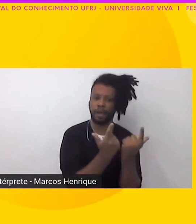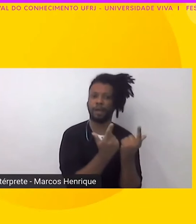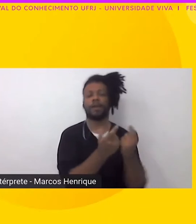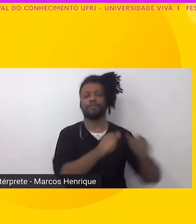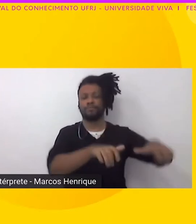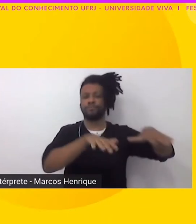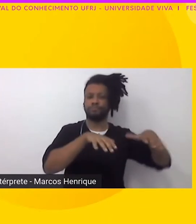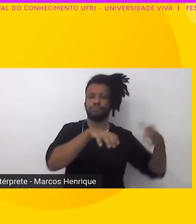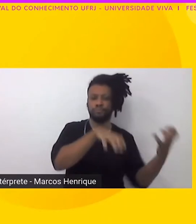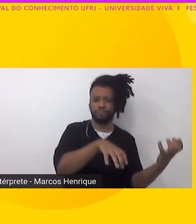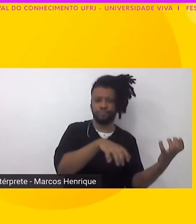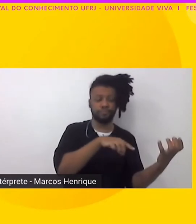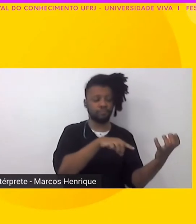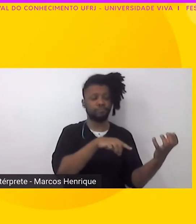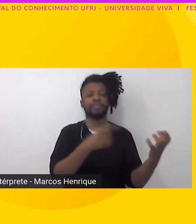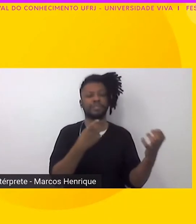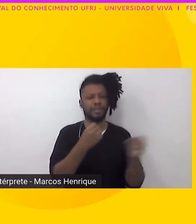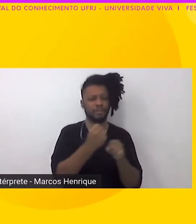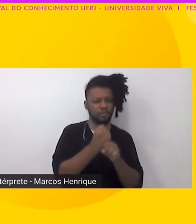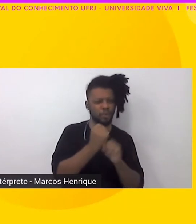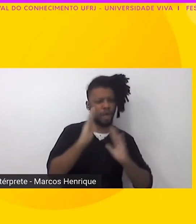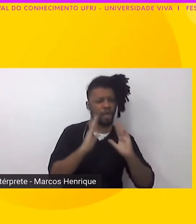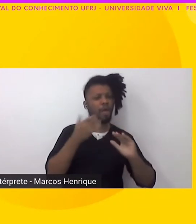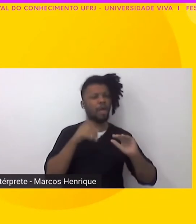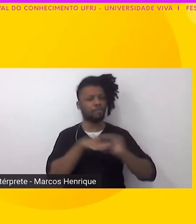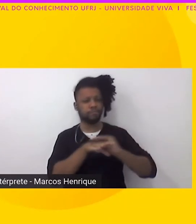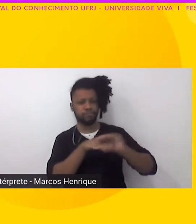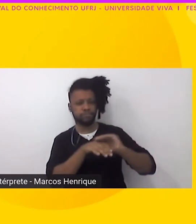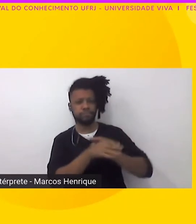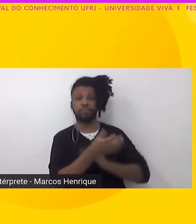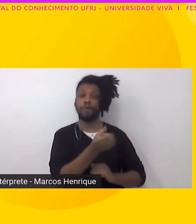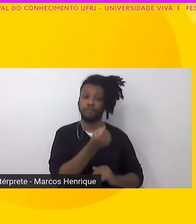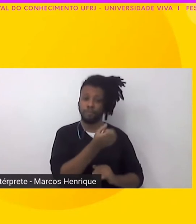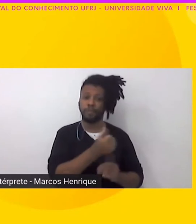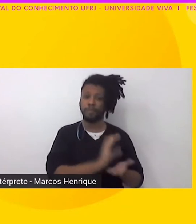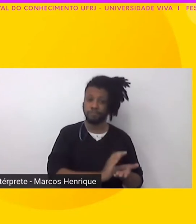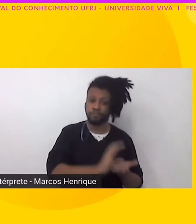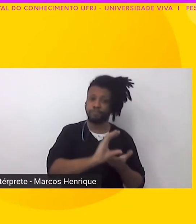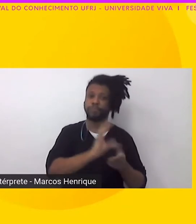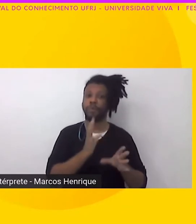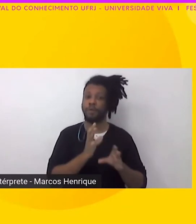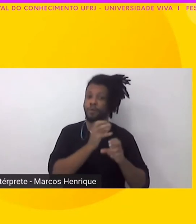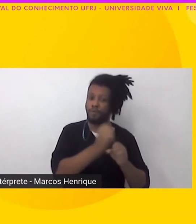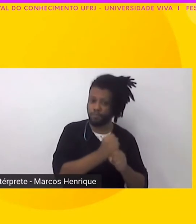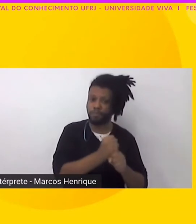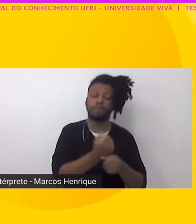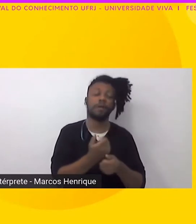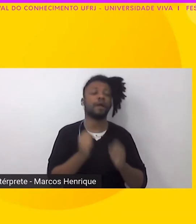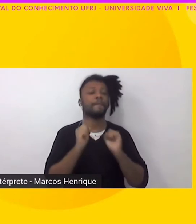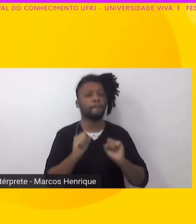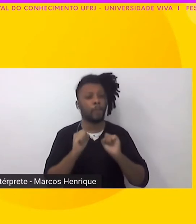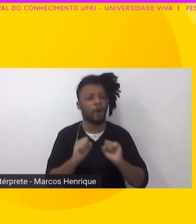muito acima das estatísticas de outros 15 estados brasileiros. A realidade pode ser ainda mais dramática por conta da falta de